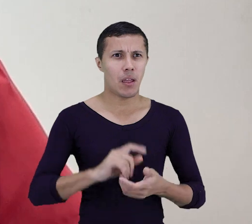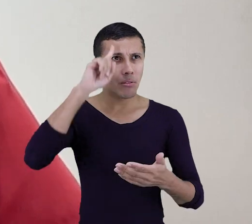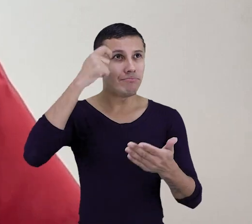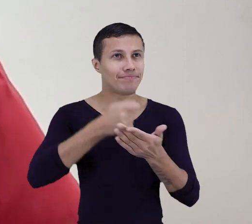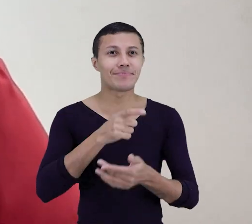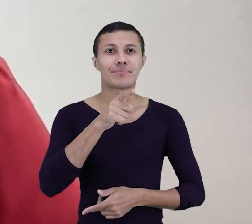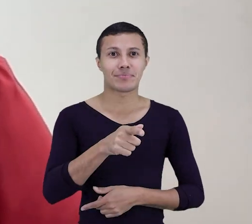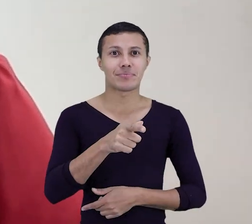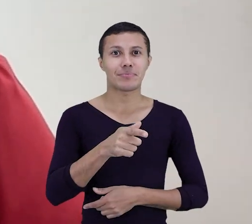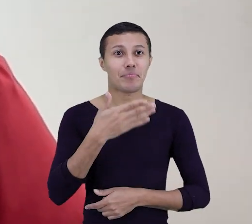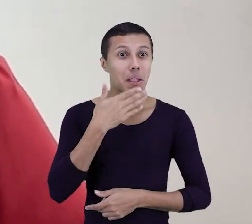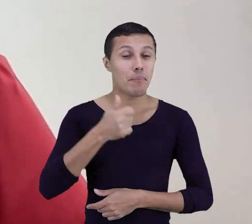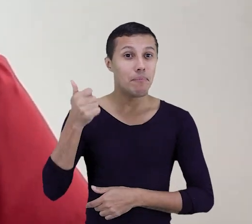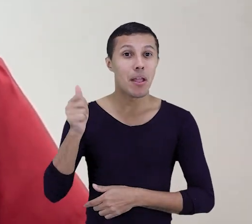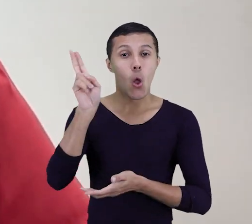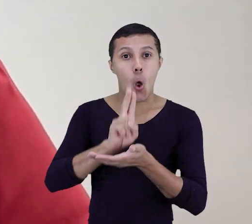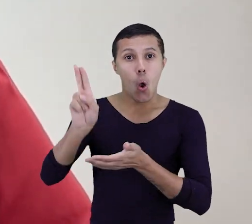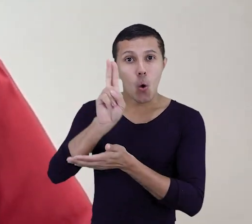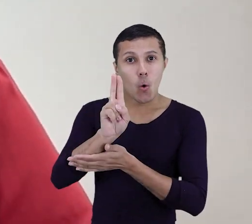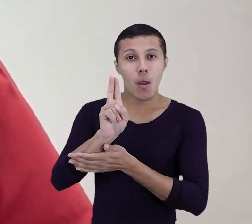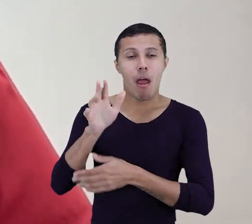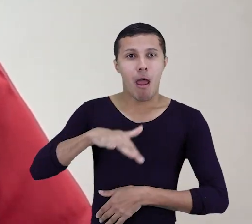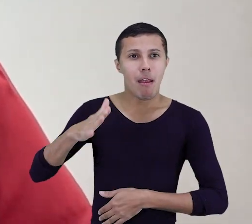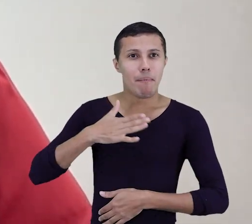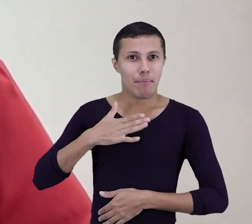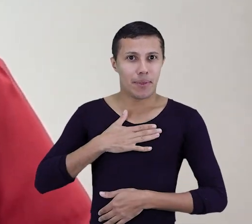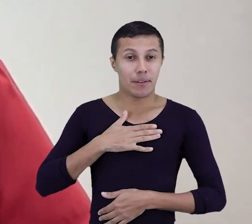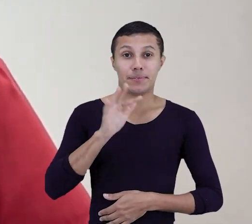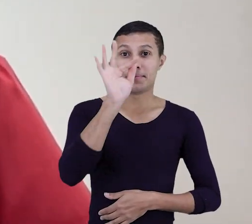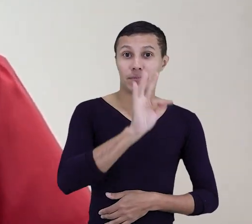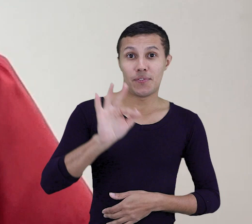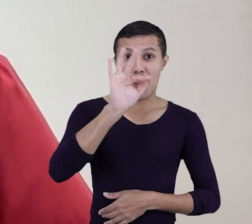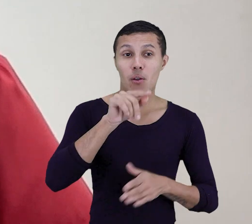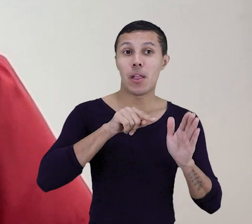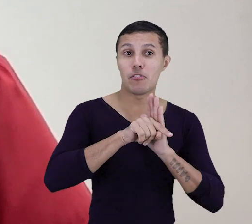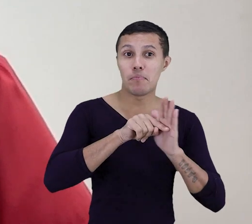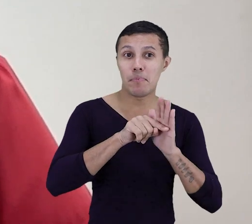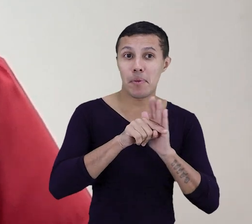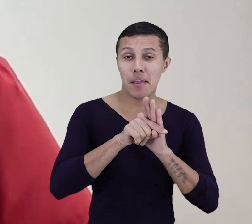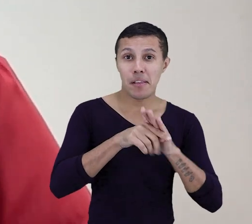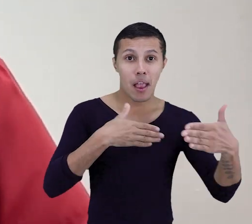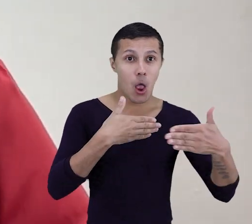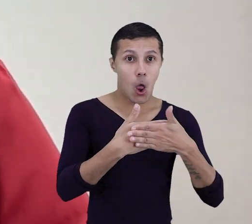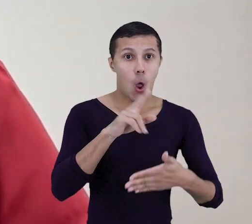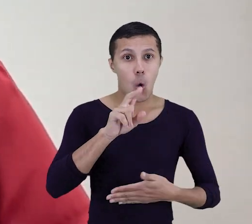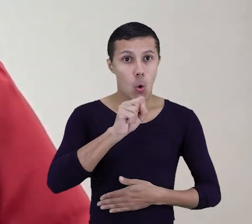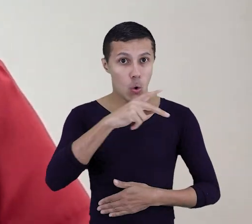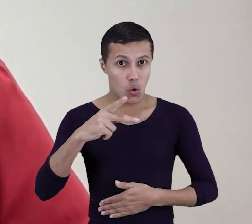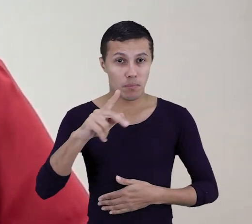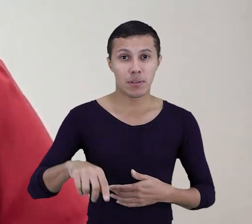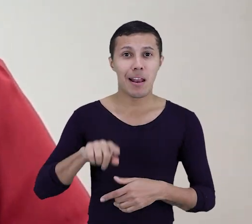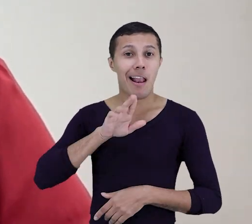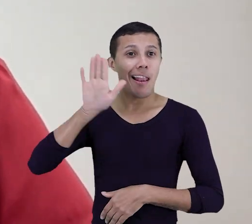decidindo, eu queria ir para uma das melhores universidades da minha área, né, que é a Faculdade de Ciências Farmacêuticas de Ribeirão Preto, a USP. E lá